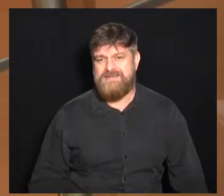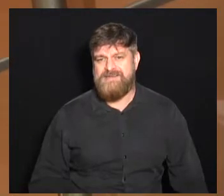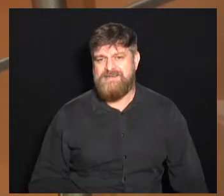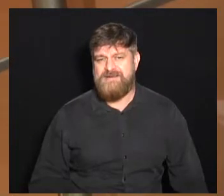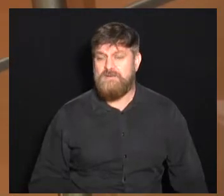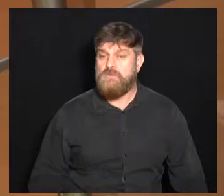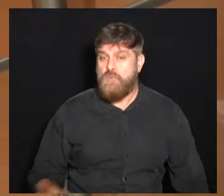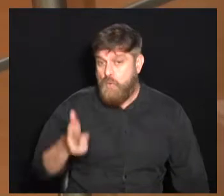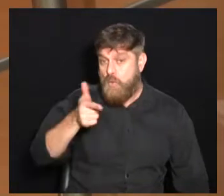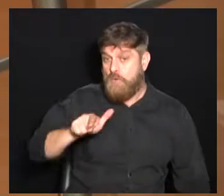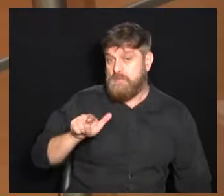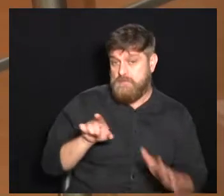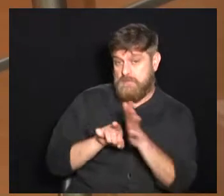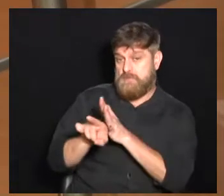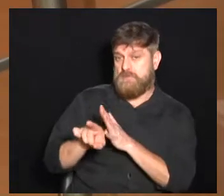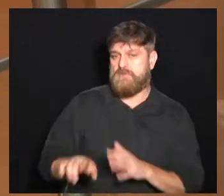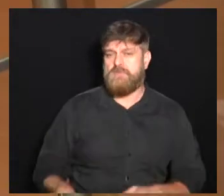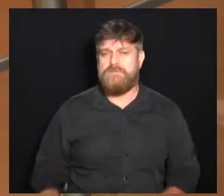Outra coisa,